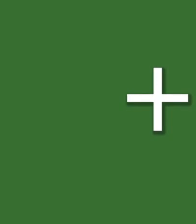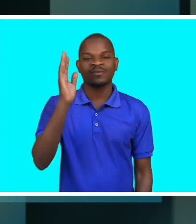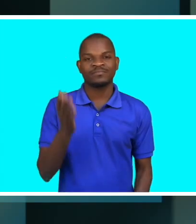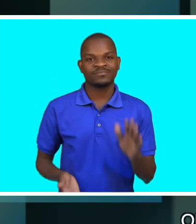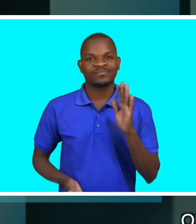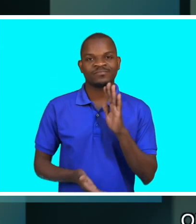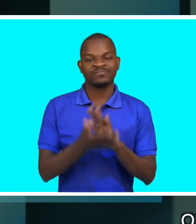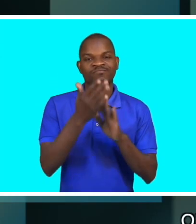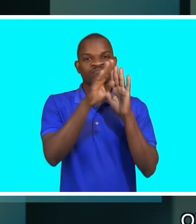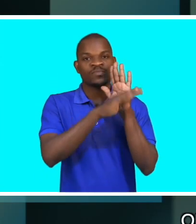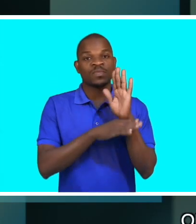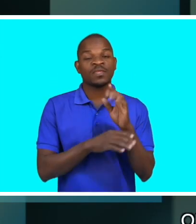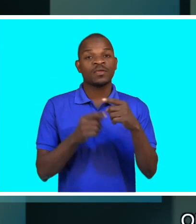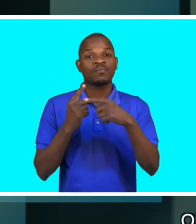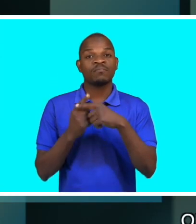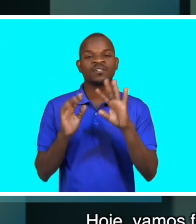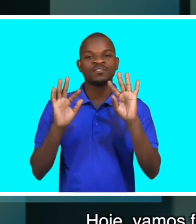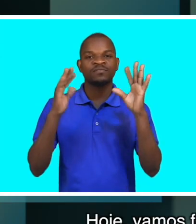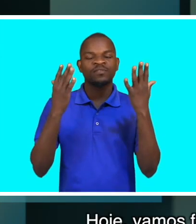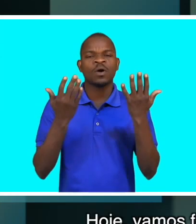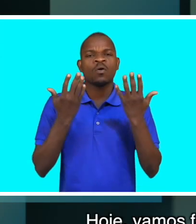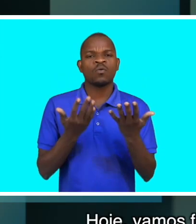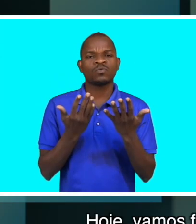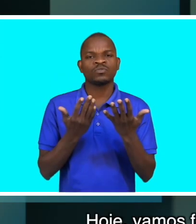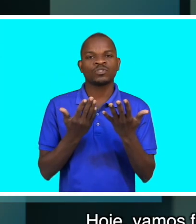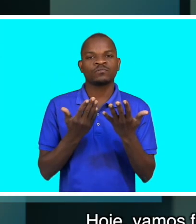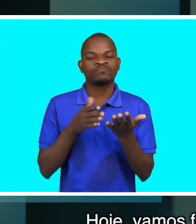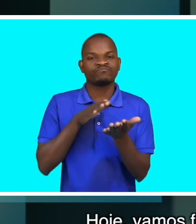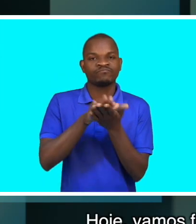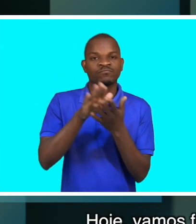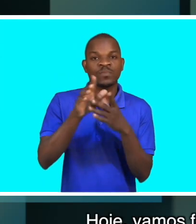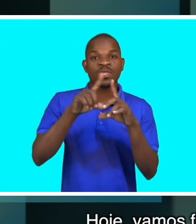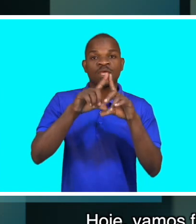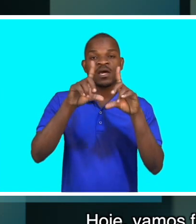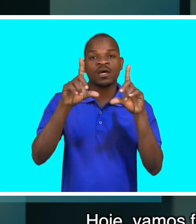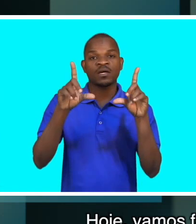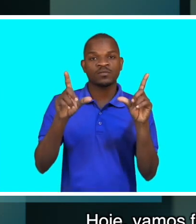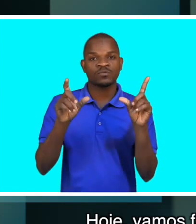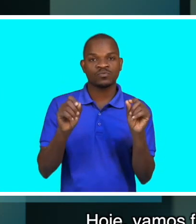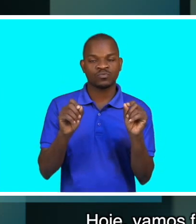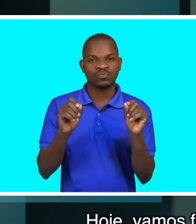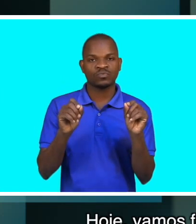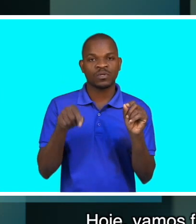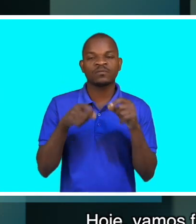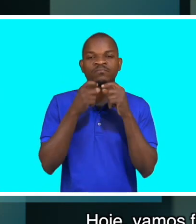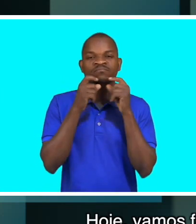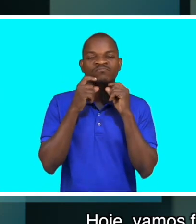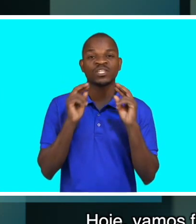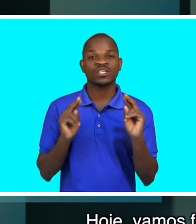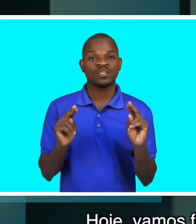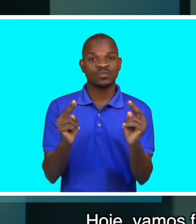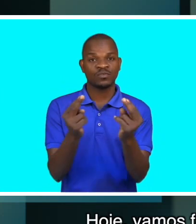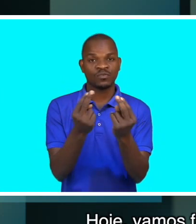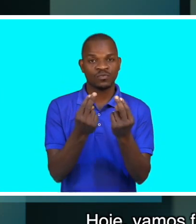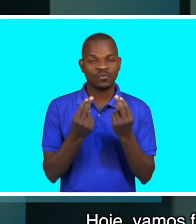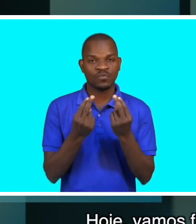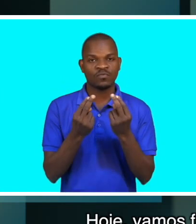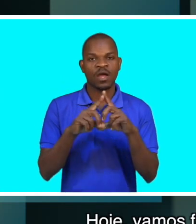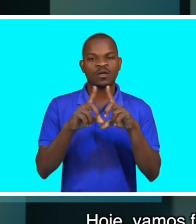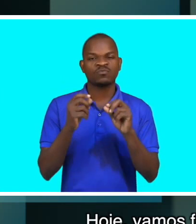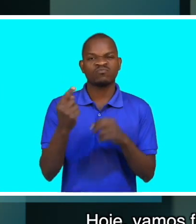Olá, Tanuara, seus pais são Mais Vida Hoje vamos falar de uma modalidade É Moçambique, aliás, é uma novidade